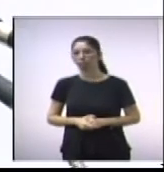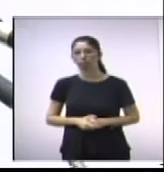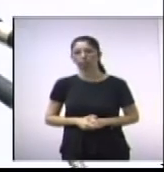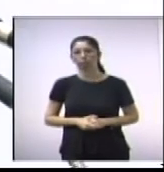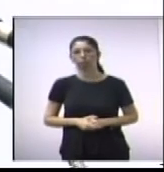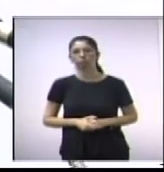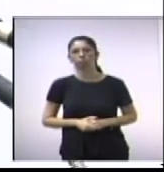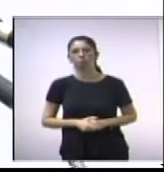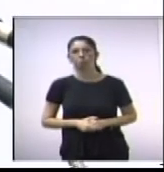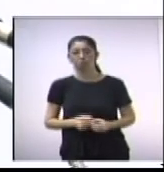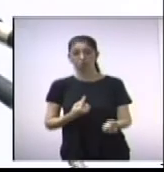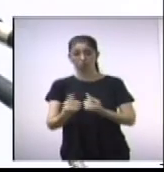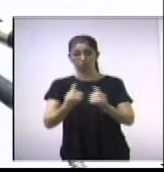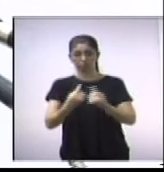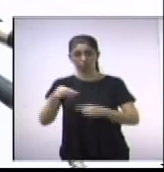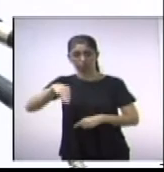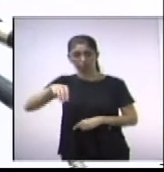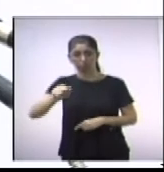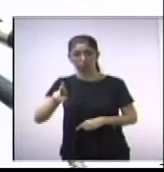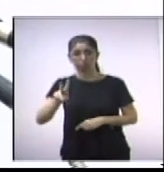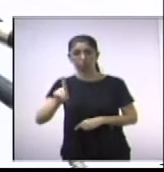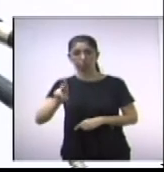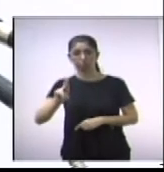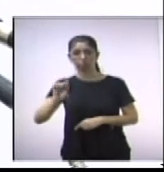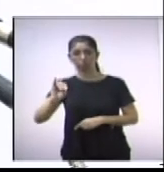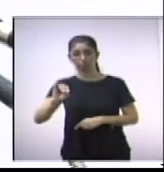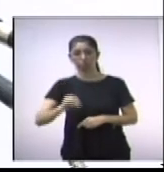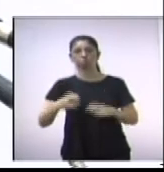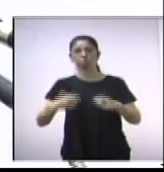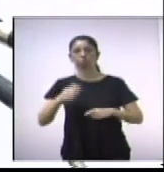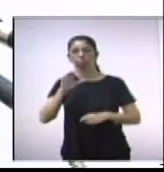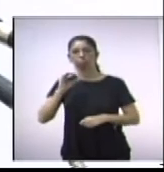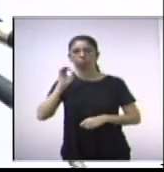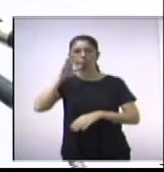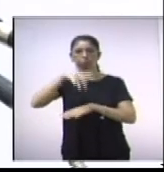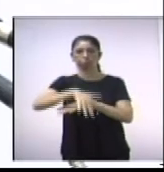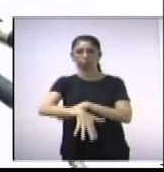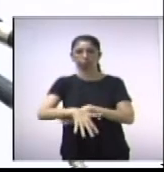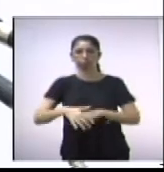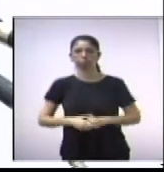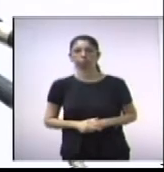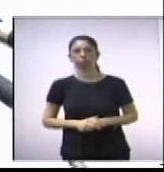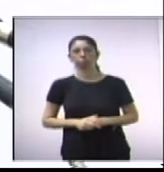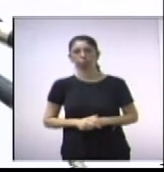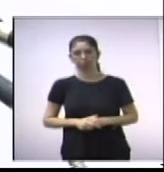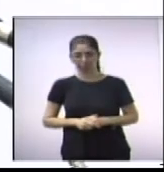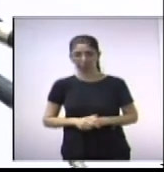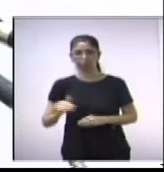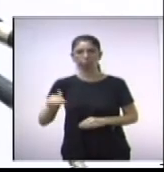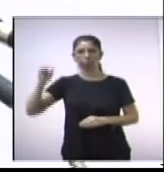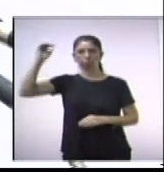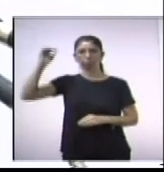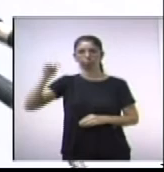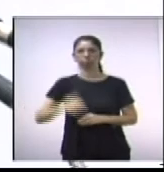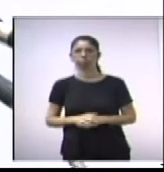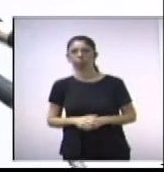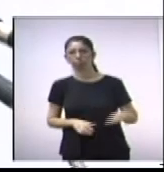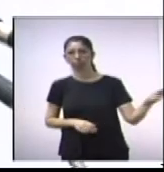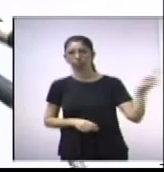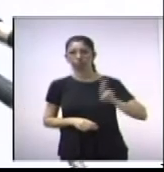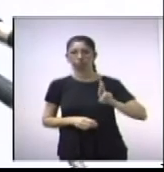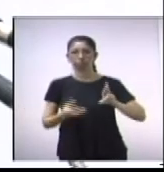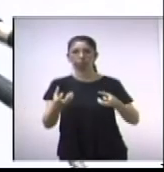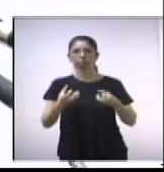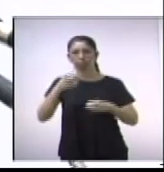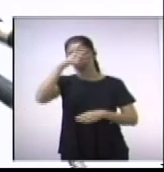operação tapa-buraco na Avenida Madrid, bairro Cascata. Número 170, do vereador João Mota, que requer informações executivas